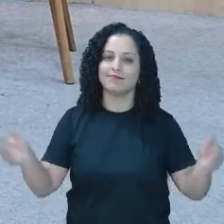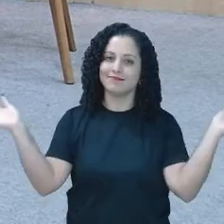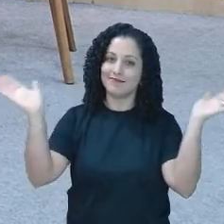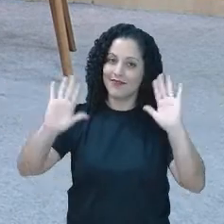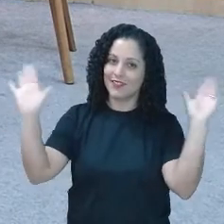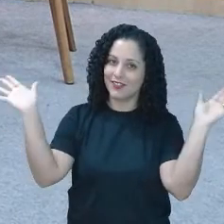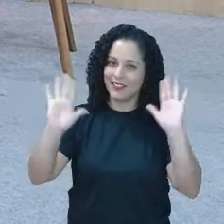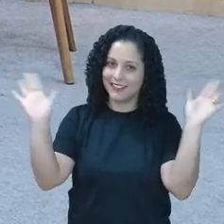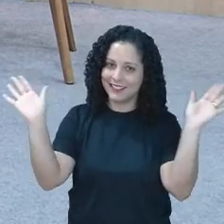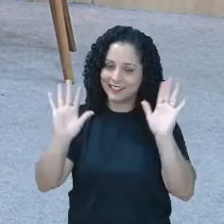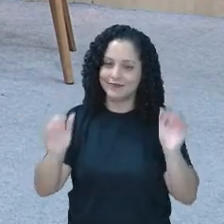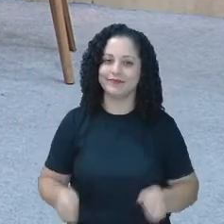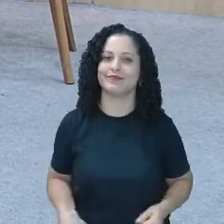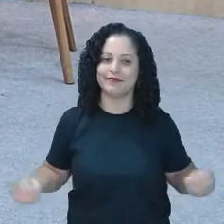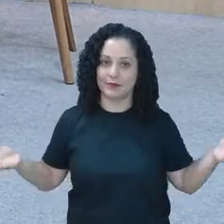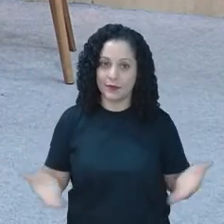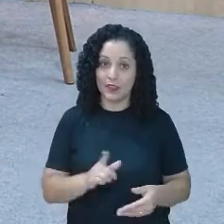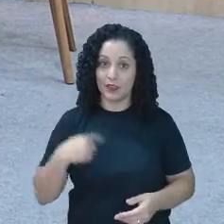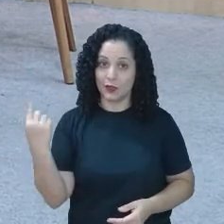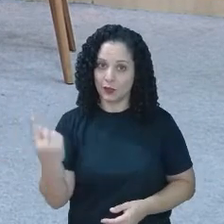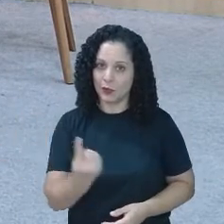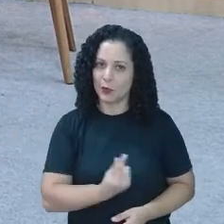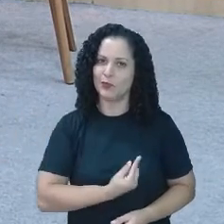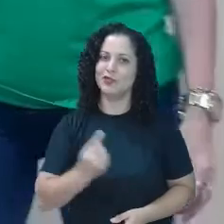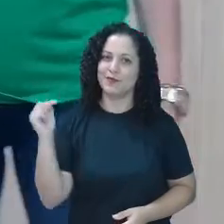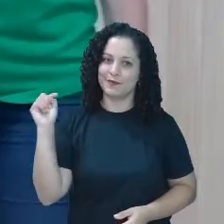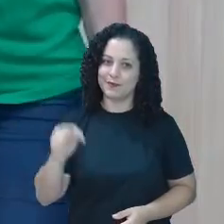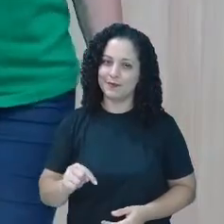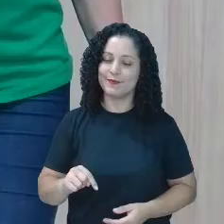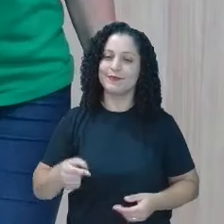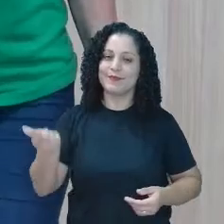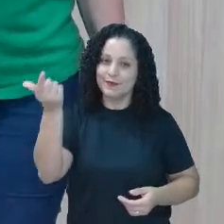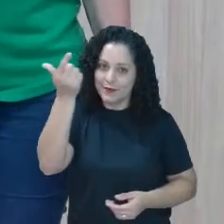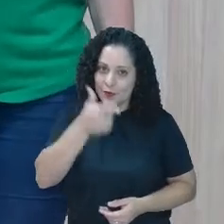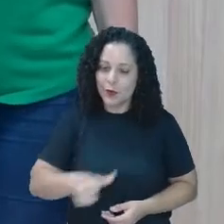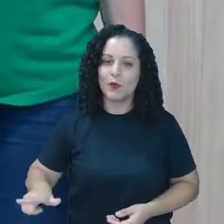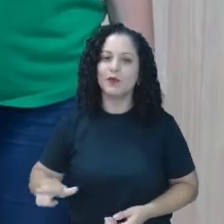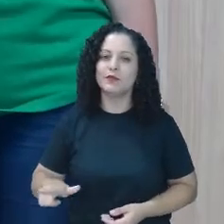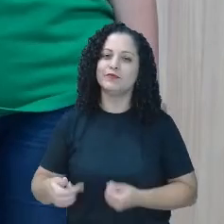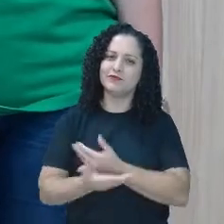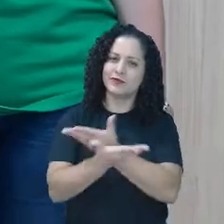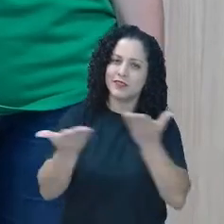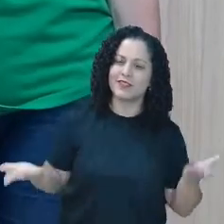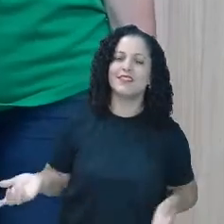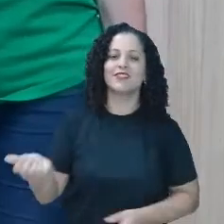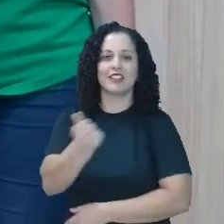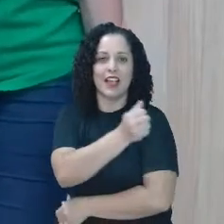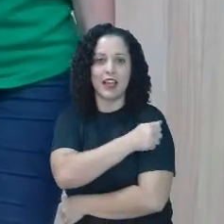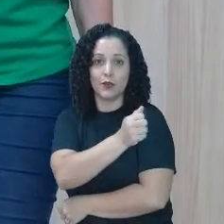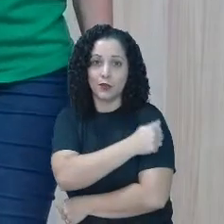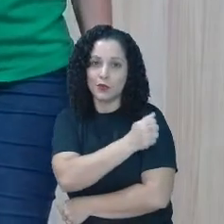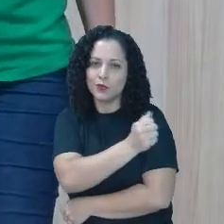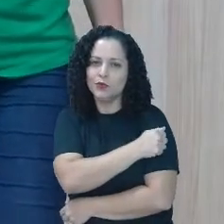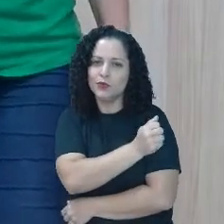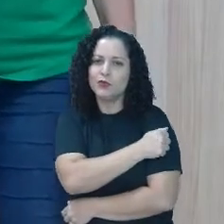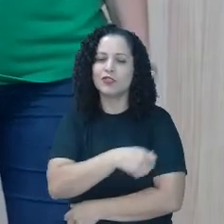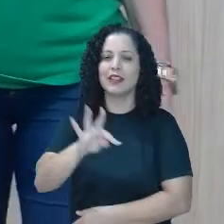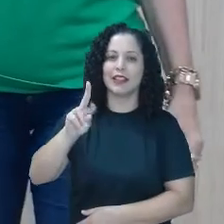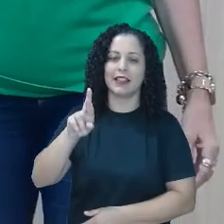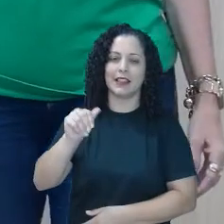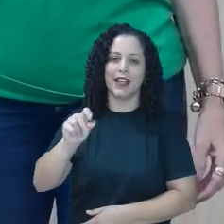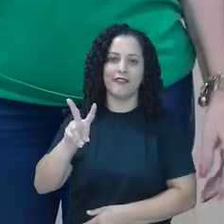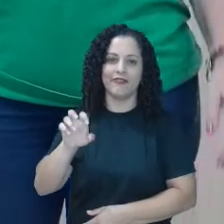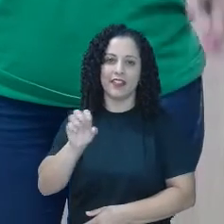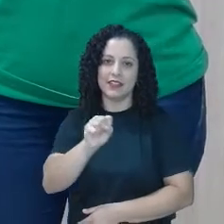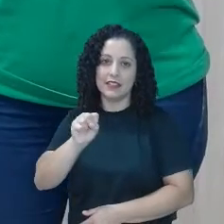Olá! Olha, nós aqui mais uma vez, alunos e alunas do programa Travessia